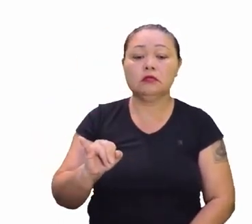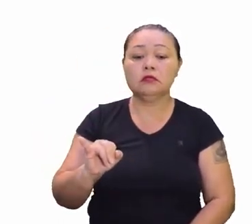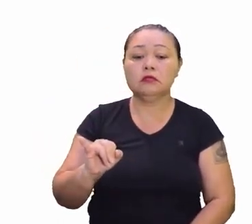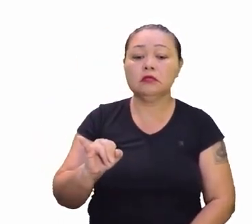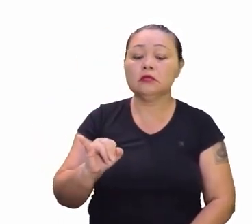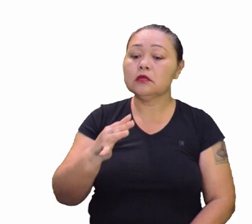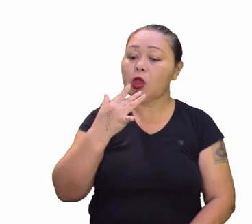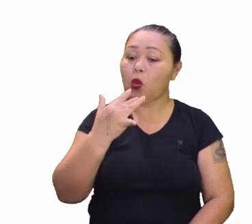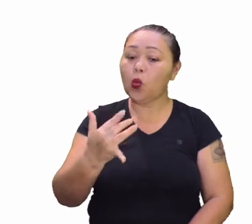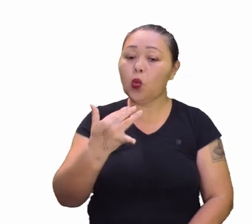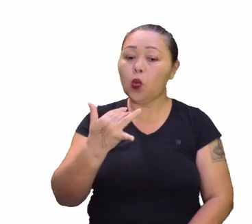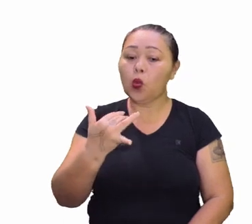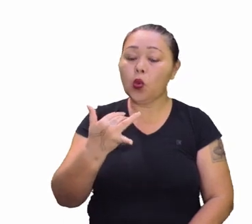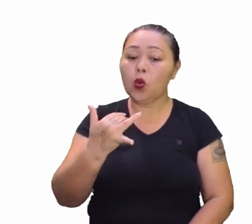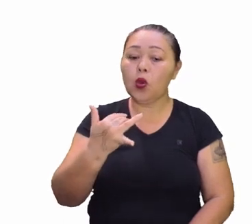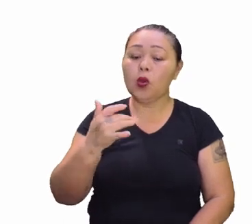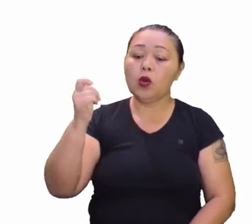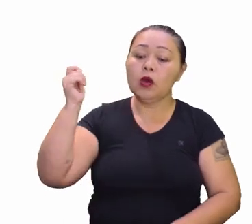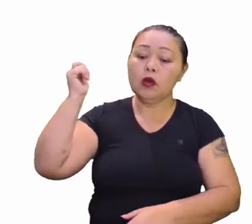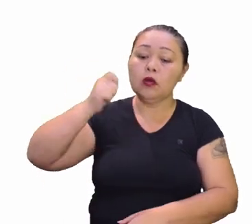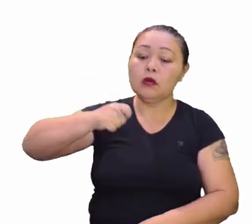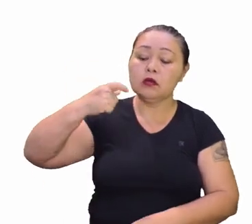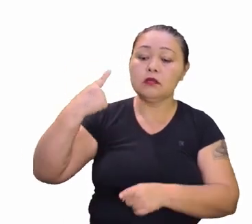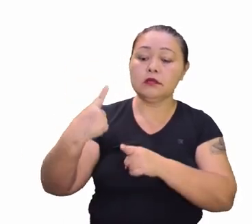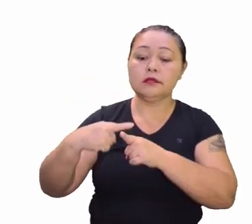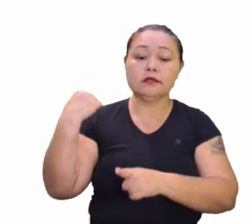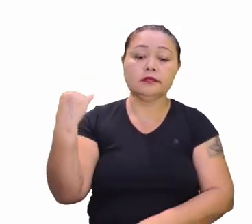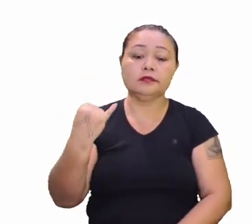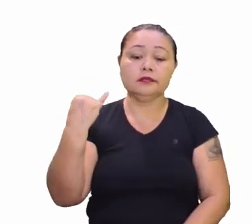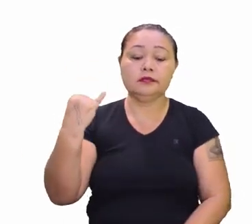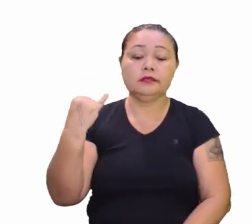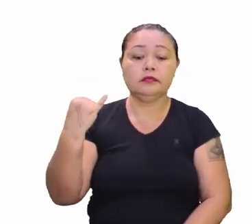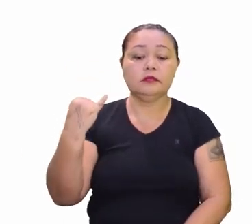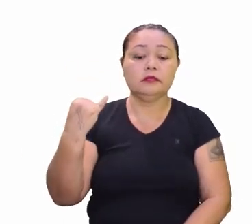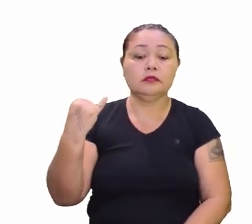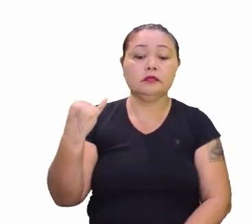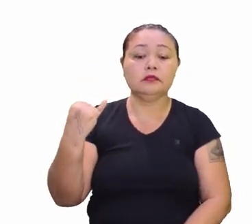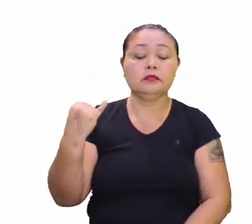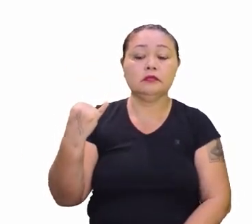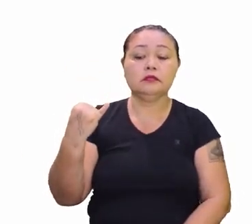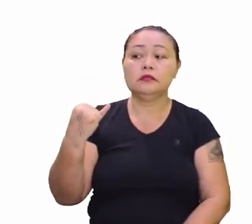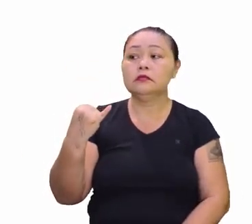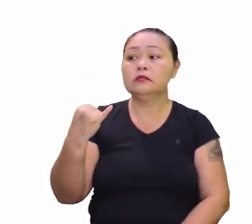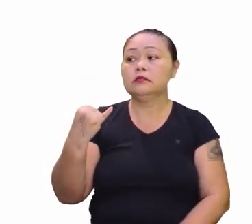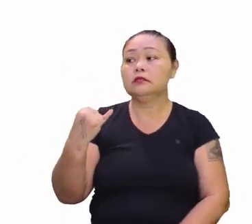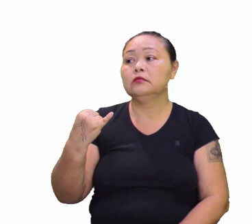Exatamente. De acordo com as cores, né? E a do Machado, por que é importante? Vamos lá, do Rio